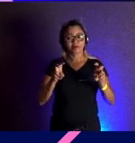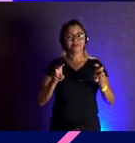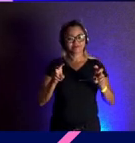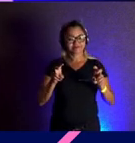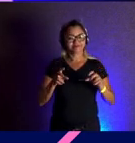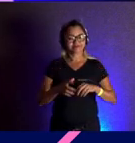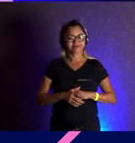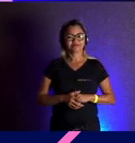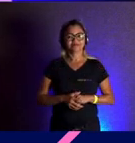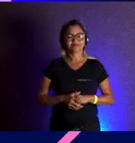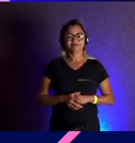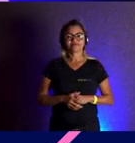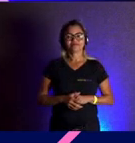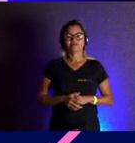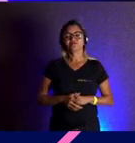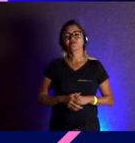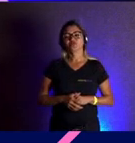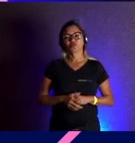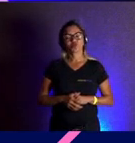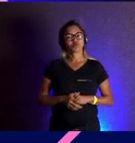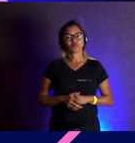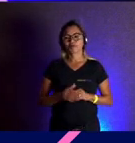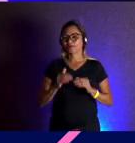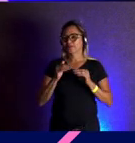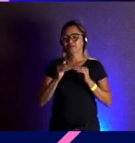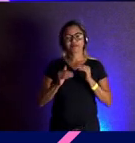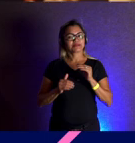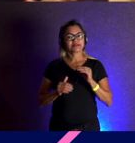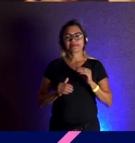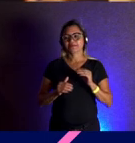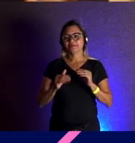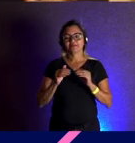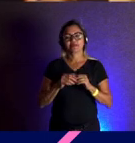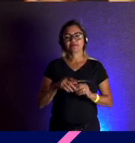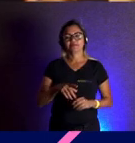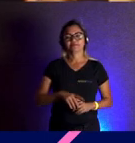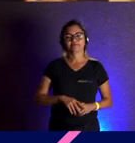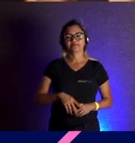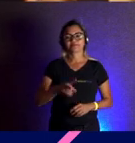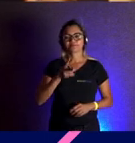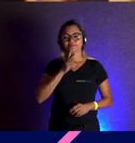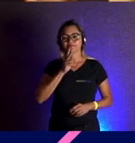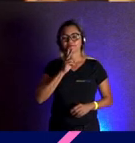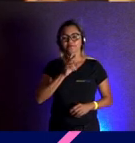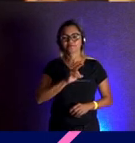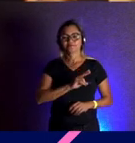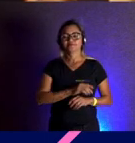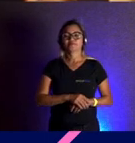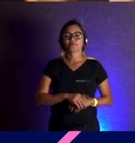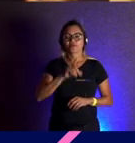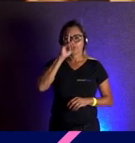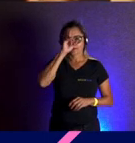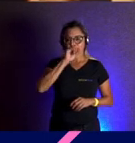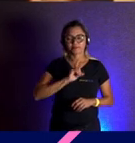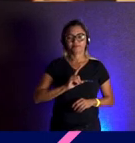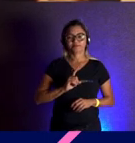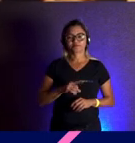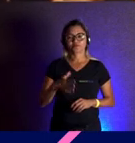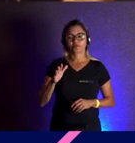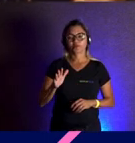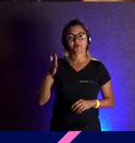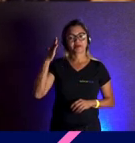que enfrenta muito negacionismo. A gente tem o negacionismo verde-amarelo, um dos episódios mais famosos,